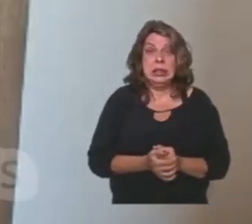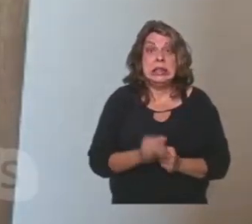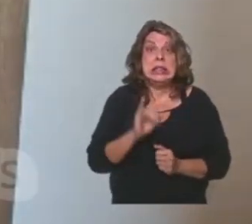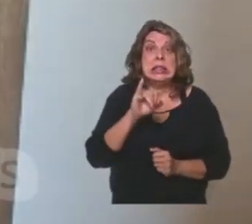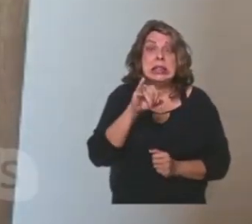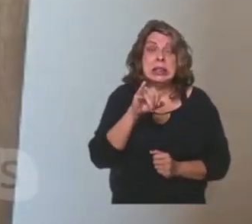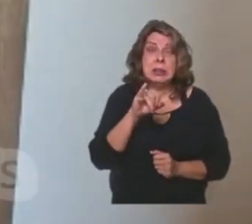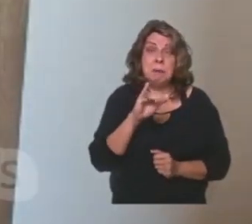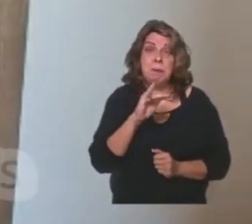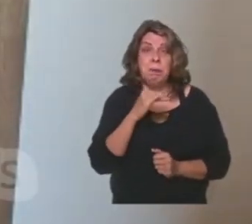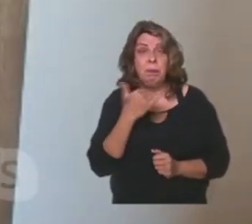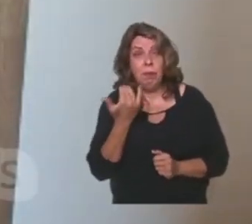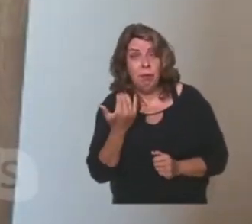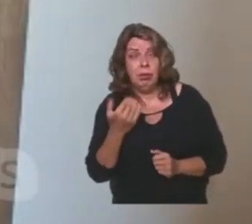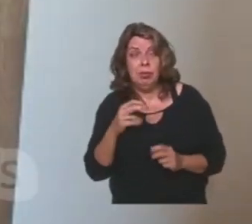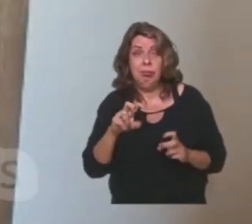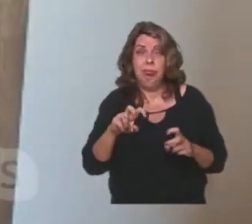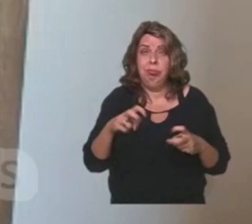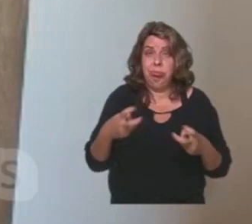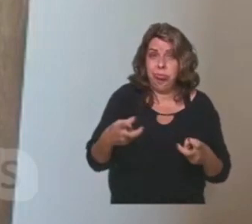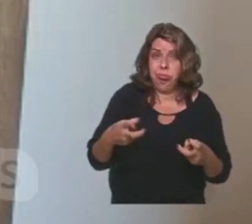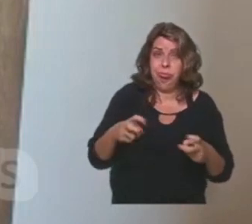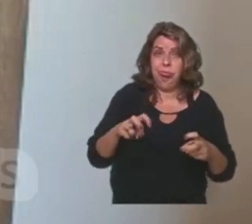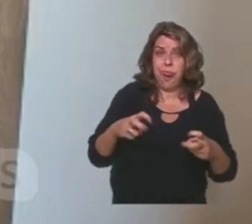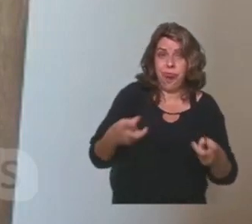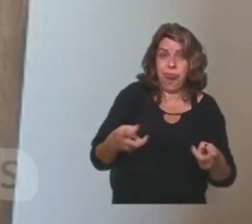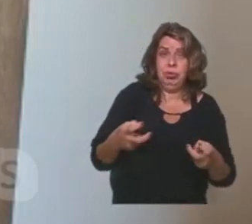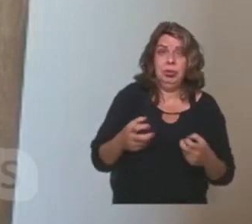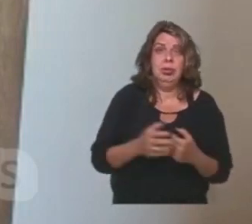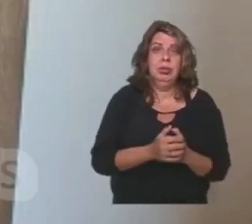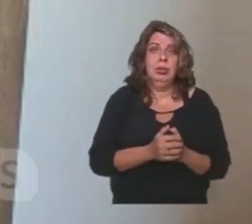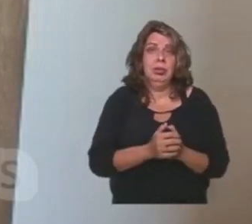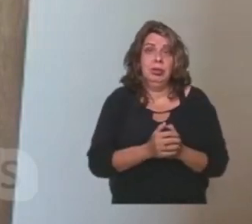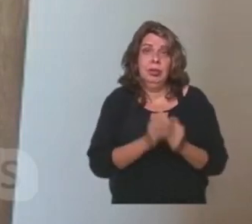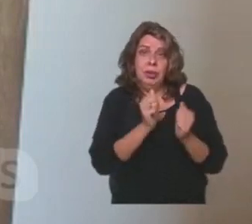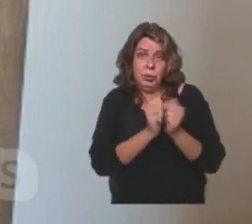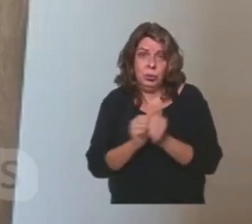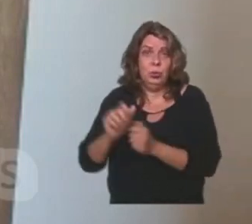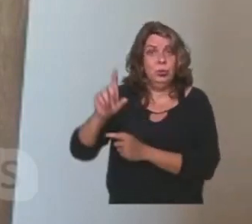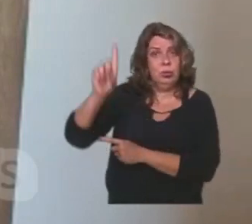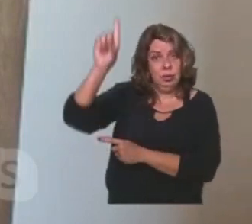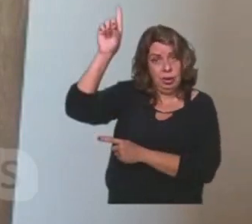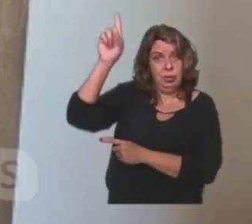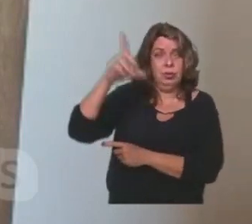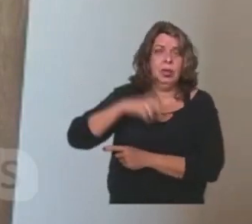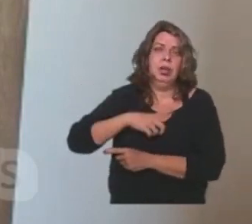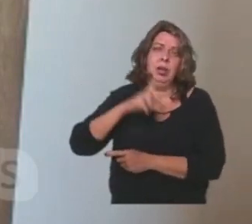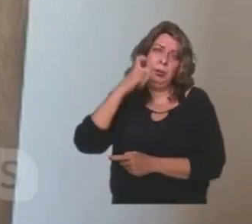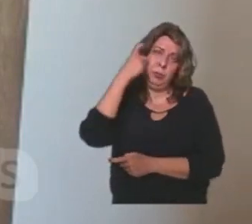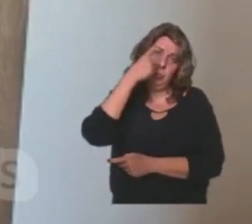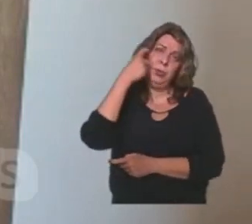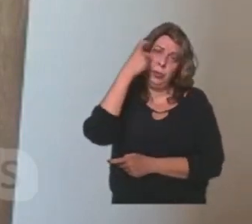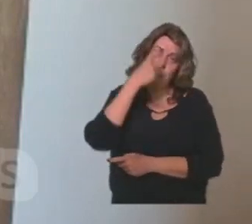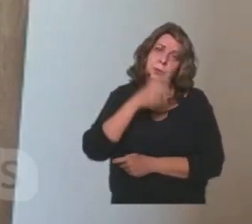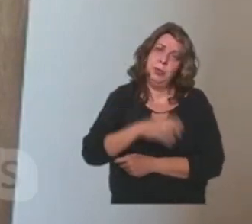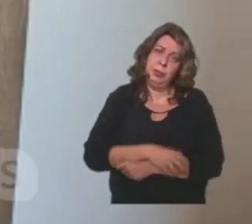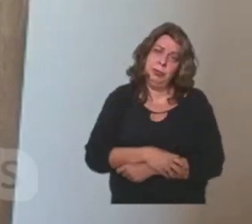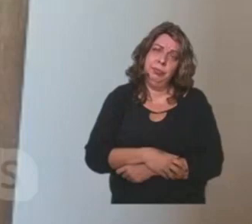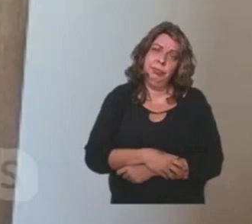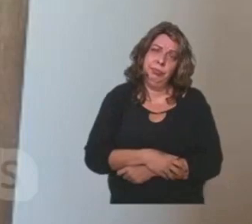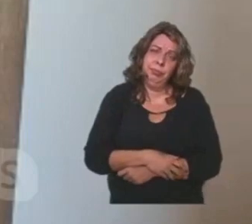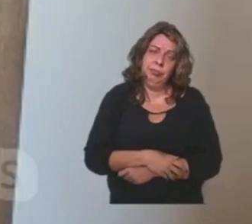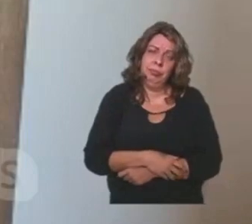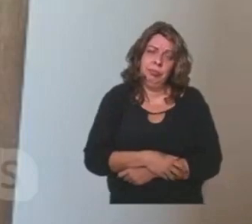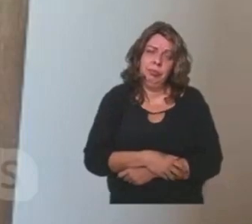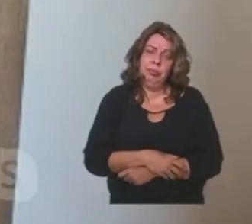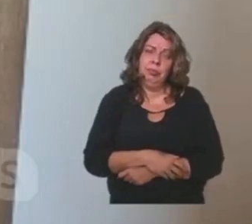uma criança, quando ele vai para o lado do pai, a gente tem também essa preocupação, esse cuidado de poder fazer esse acolhimento.